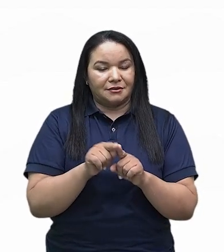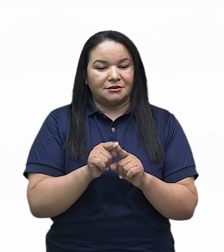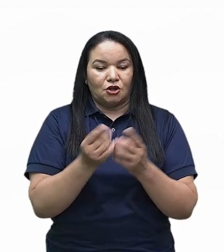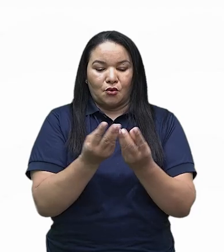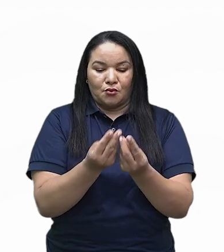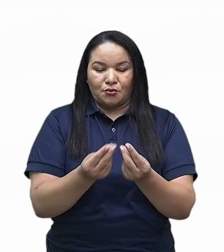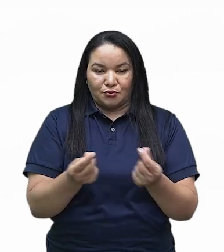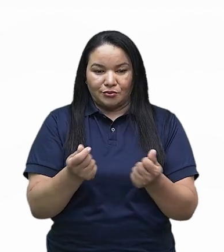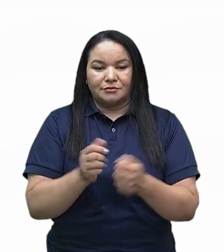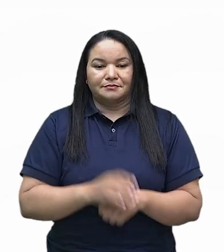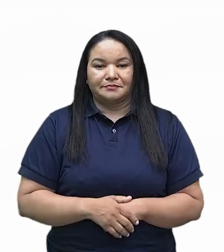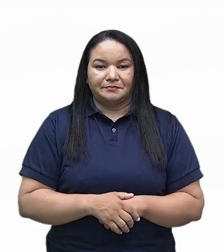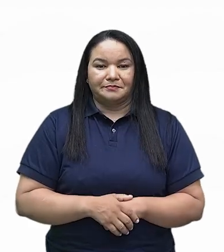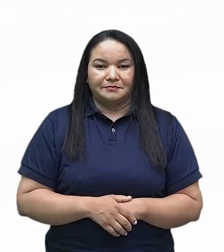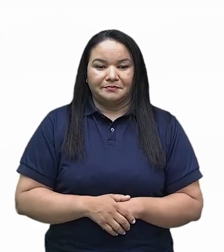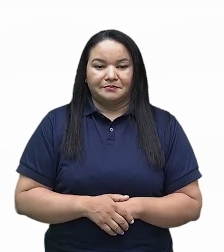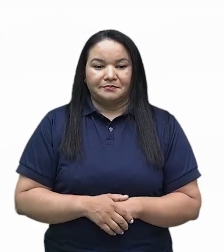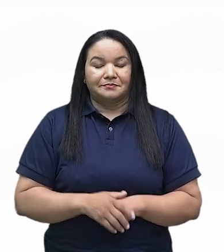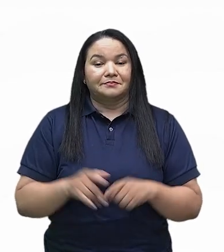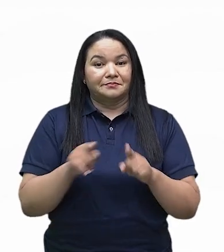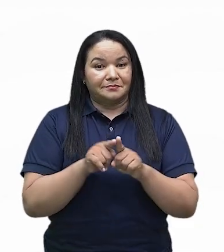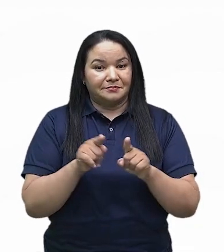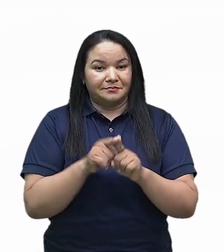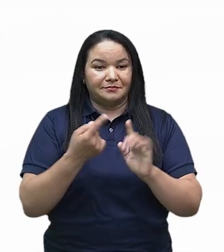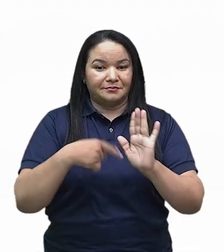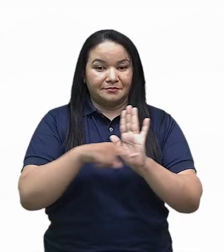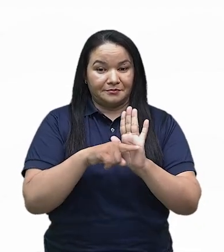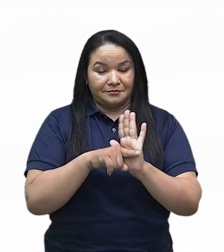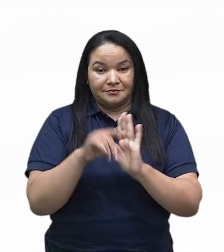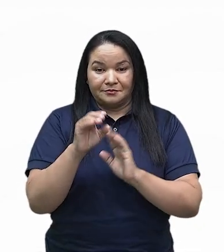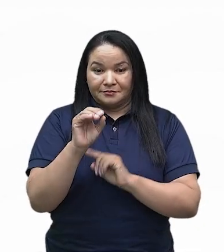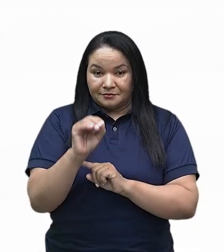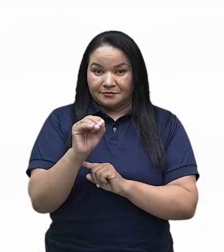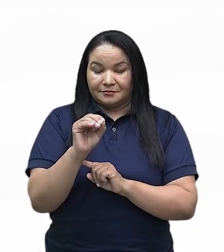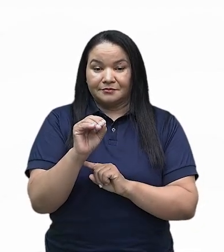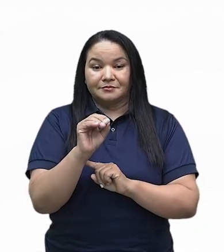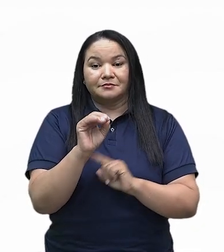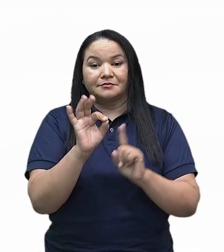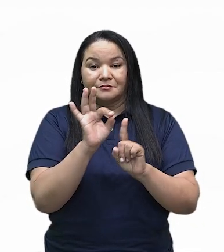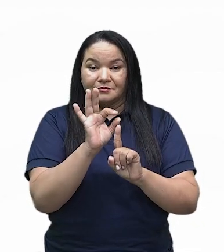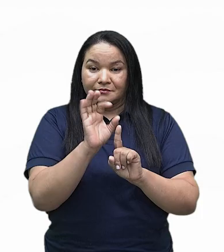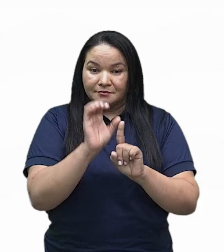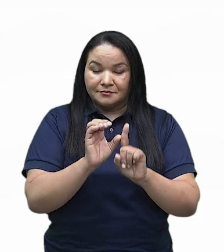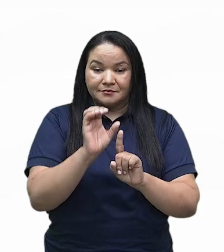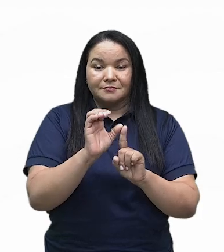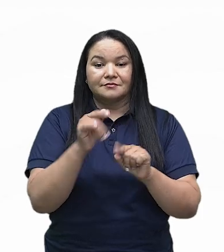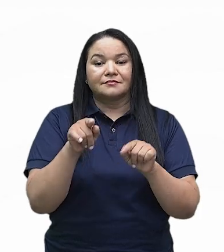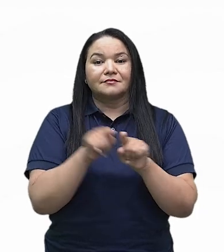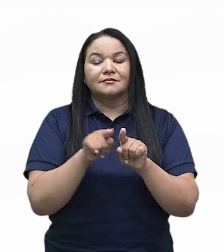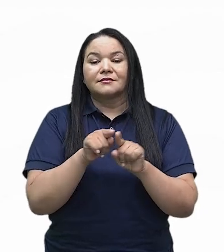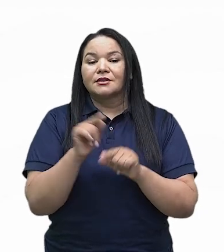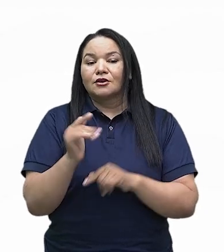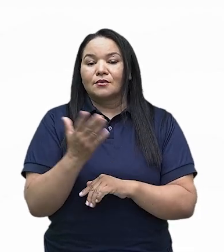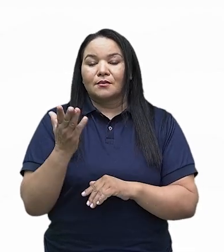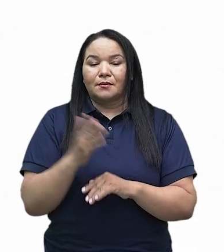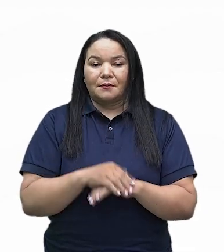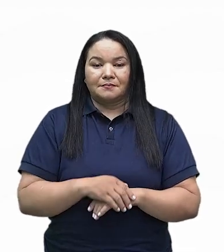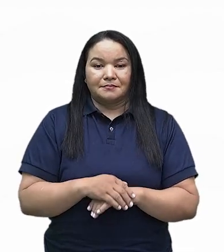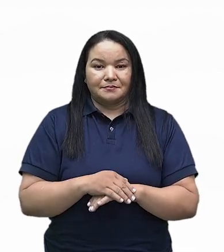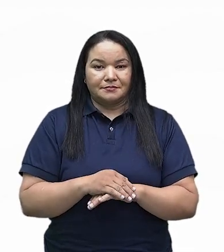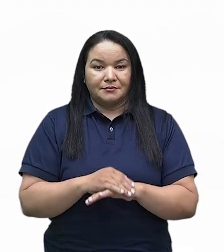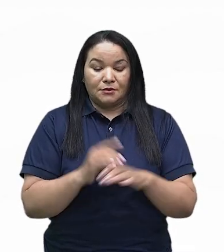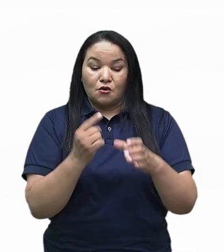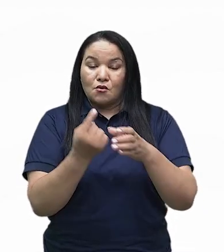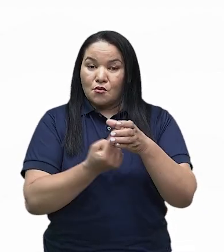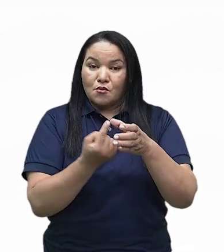Bom, então, o gelo derretido, ponto de fusão a 0 graus Celsius. Quando se coloca o gelo em um